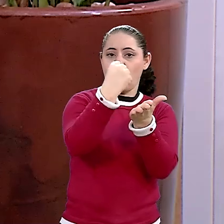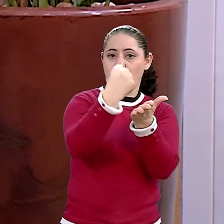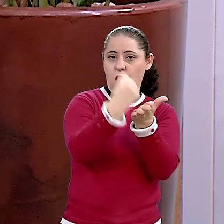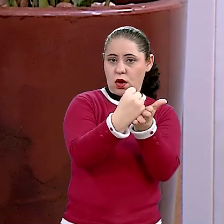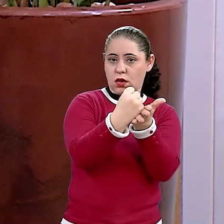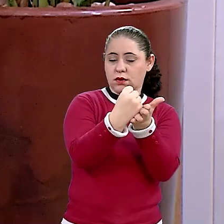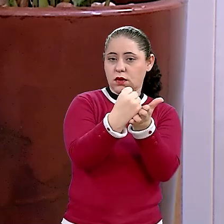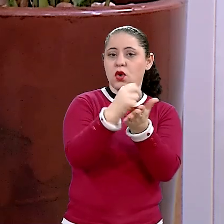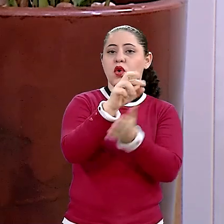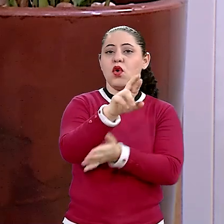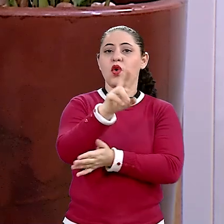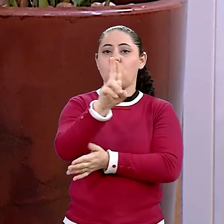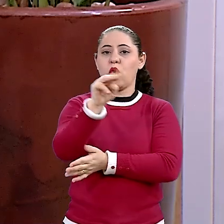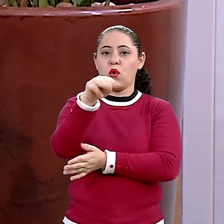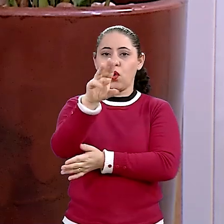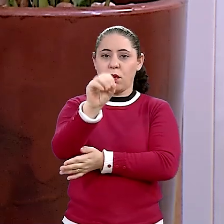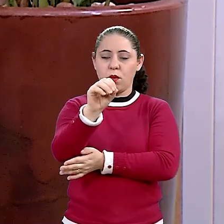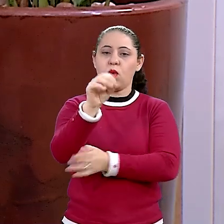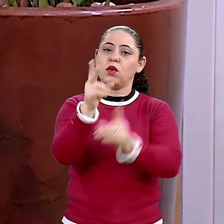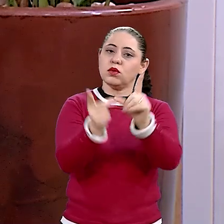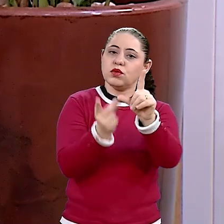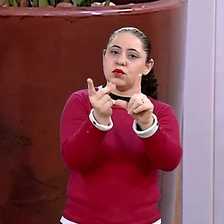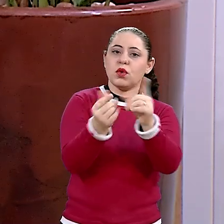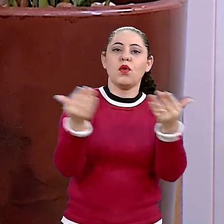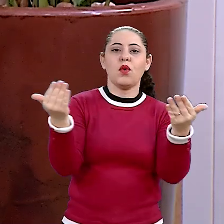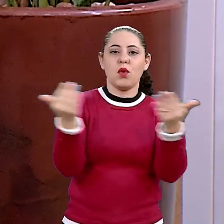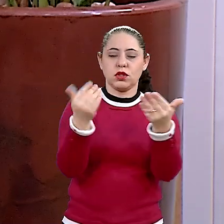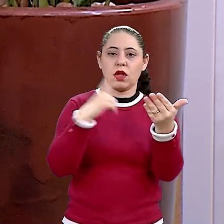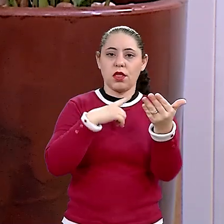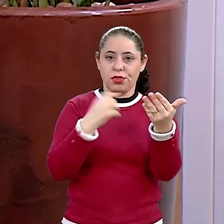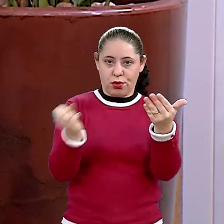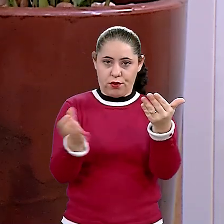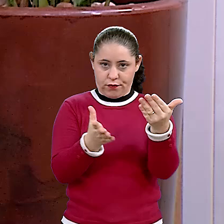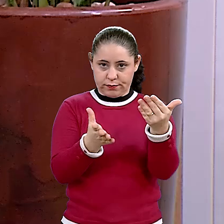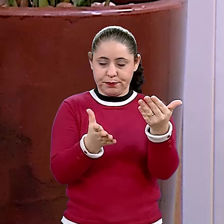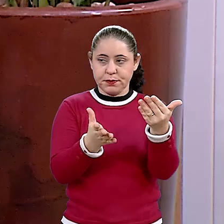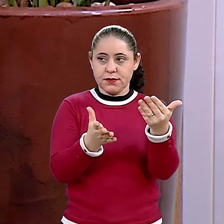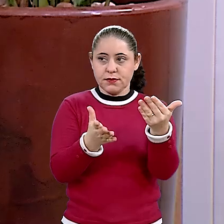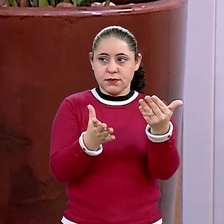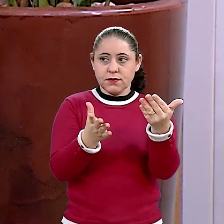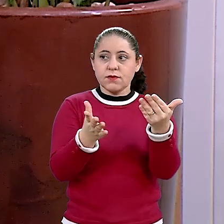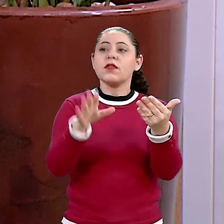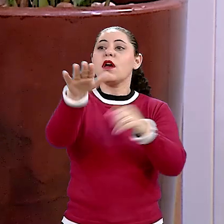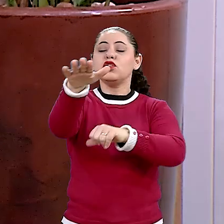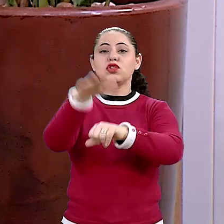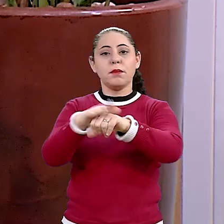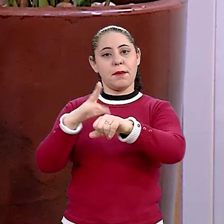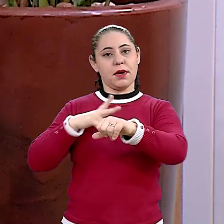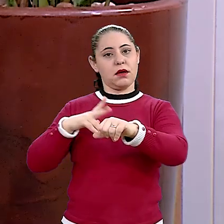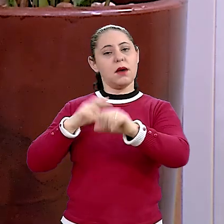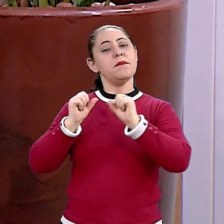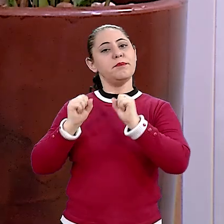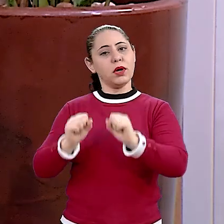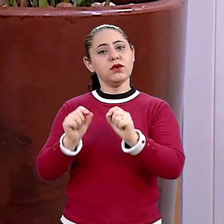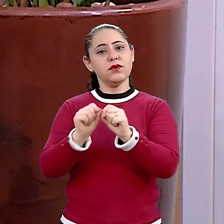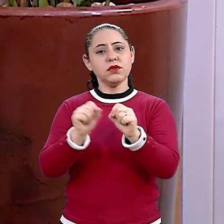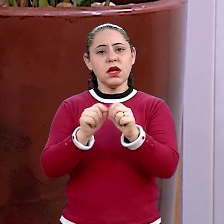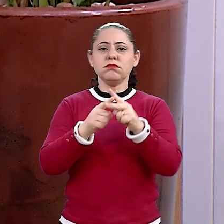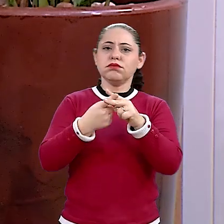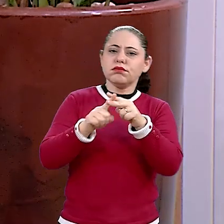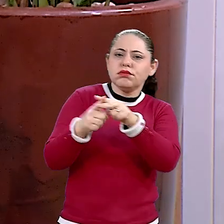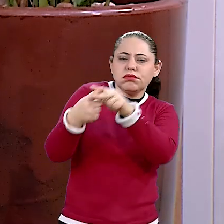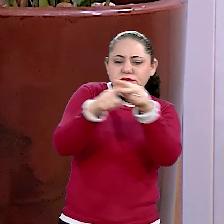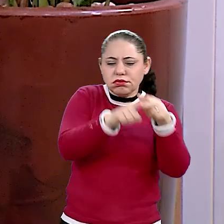com a Rumo Logística, que é a atual concessionária, e chamar um empreendedor privado para que possa fazer